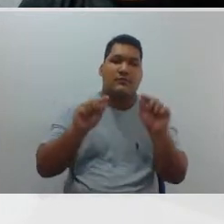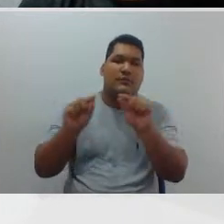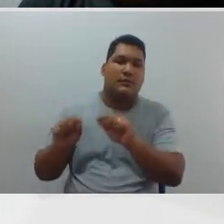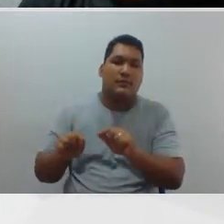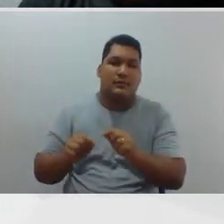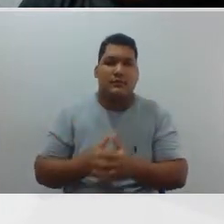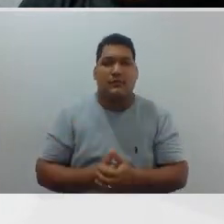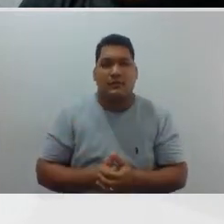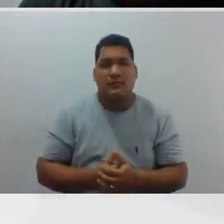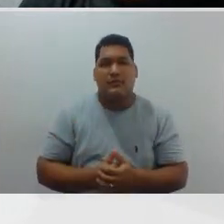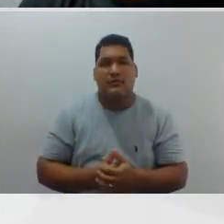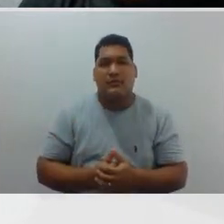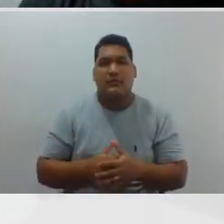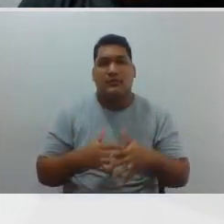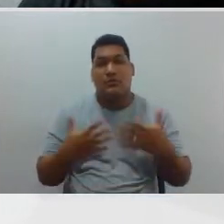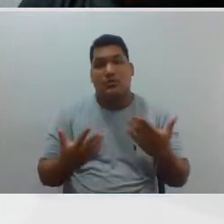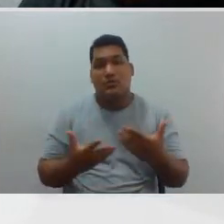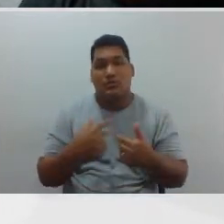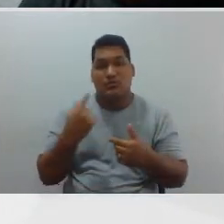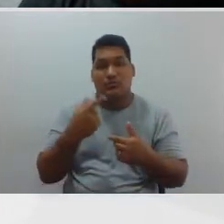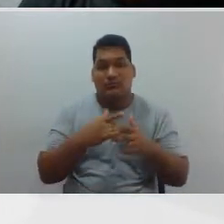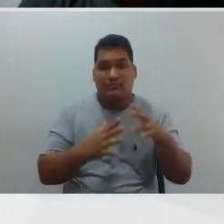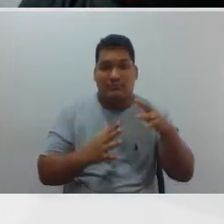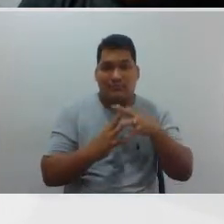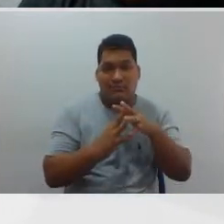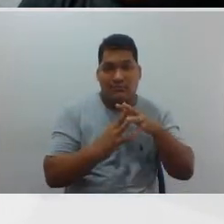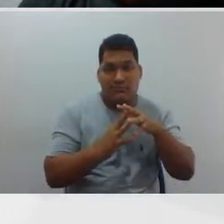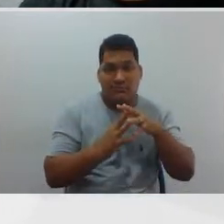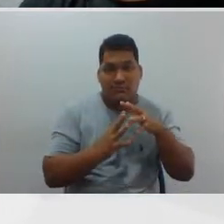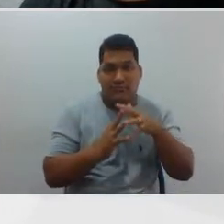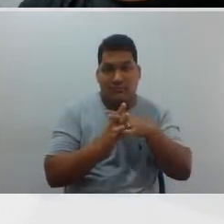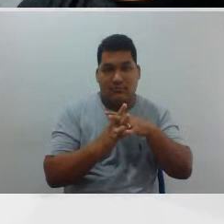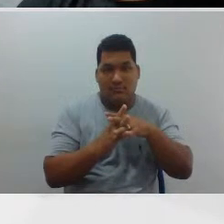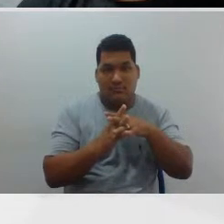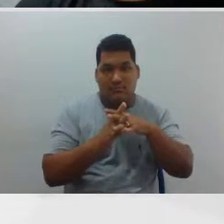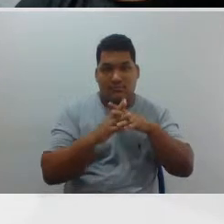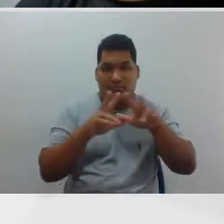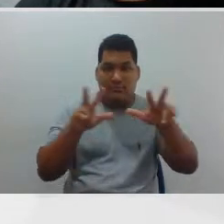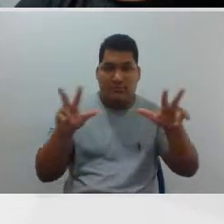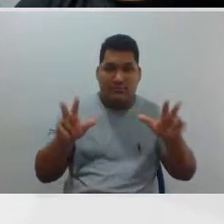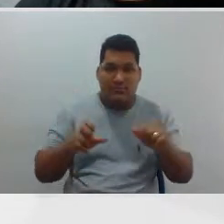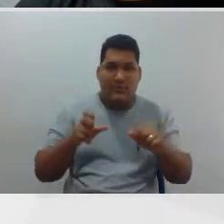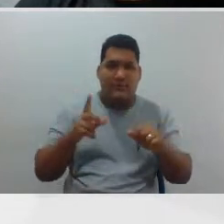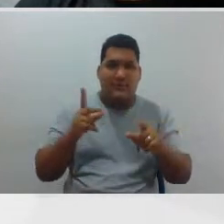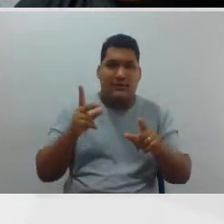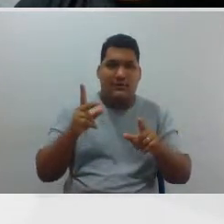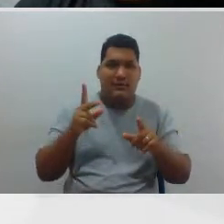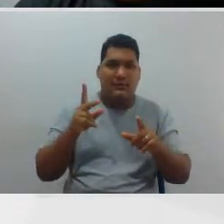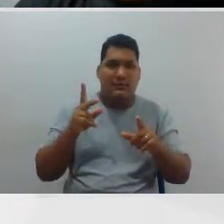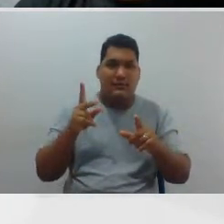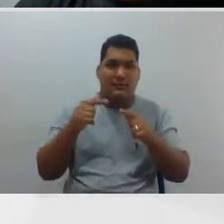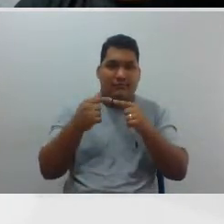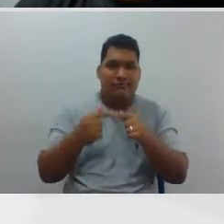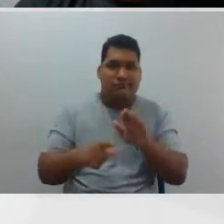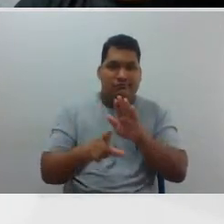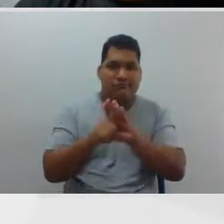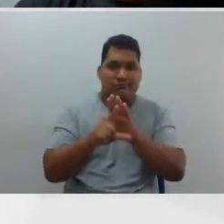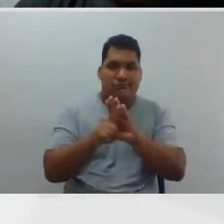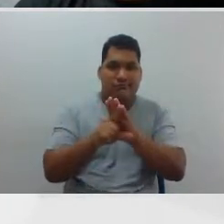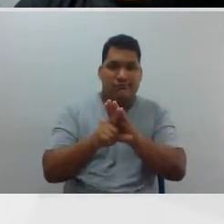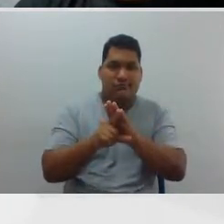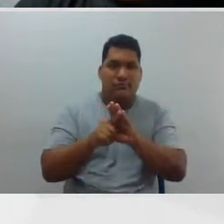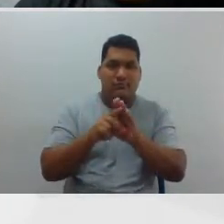Então, existem questões éticas e legais que vão definir os limites, né, do uso da